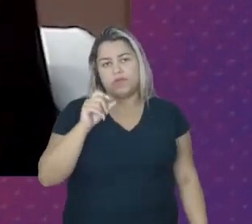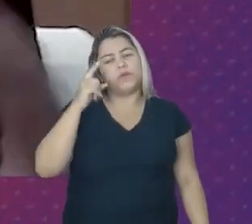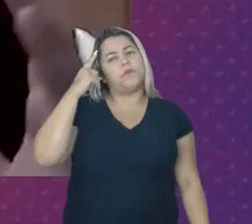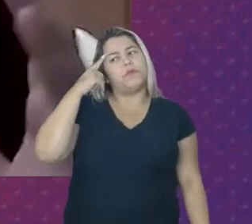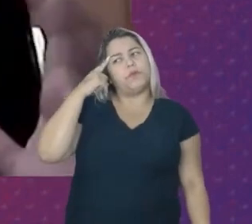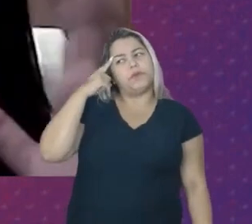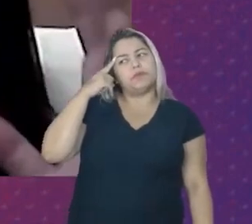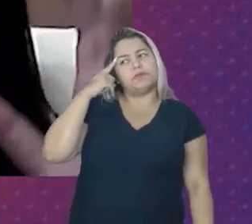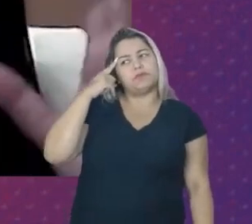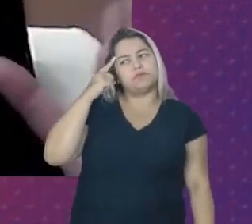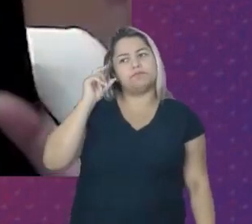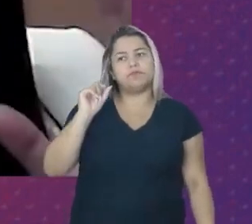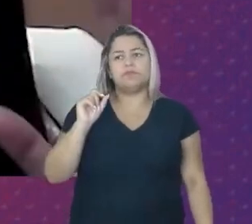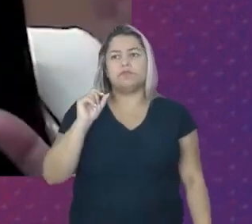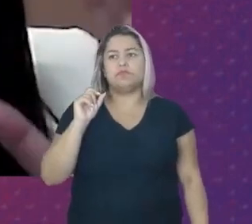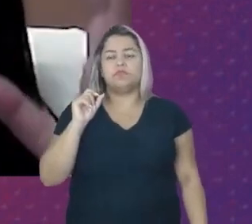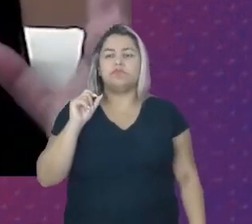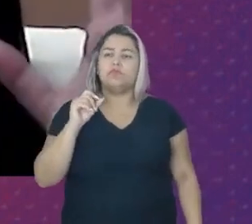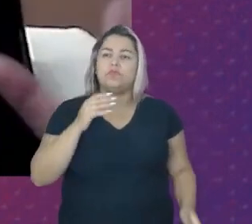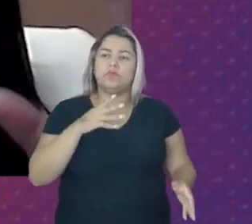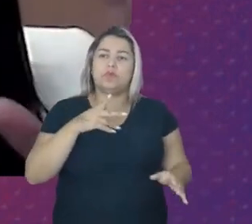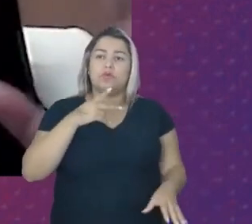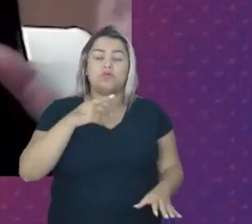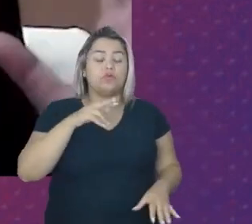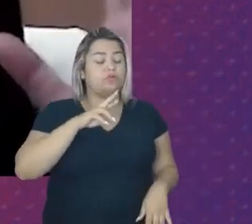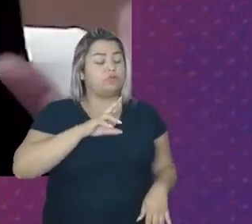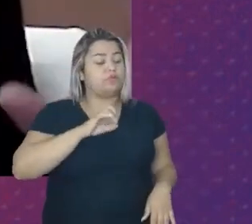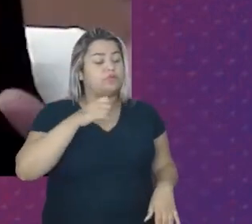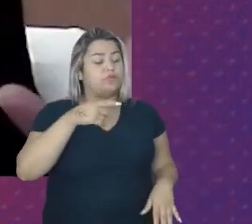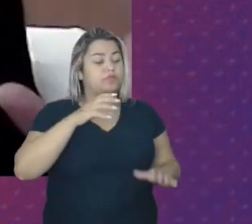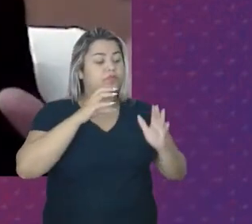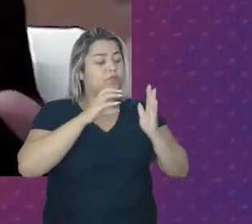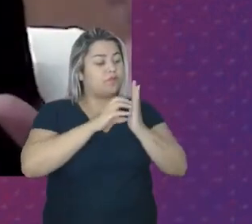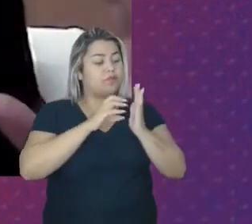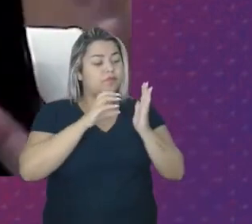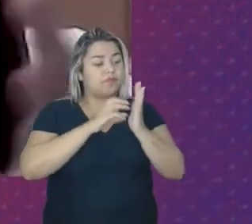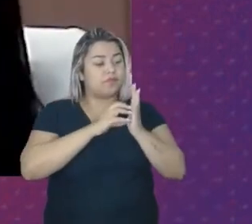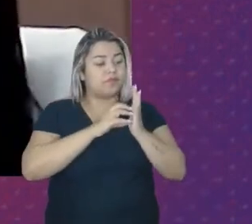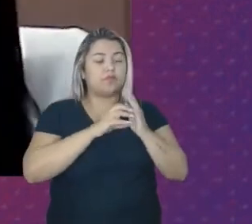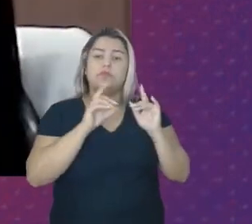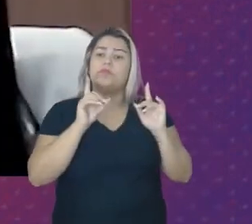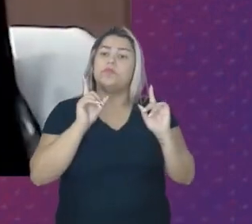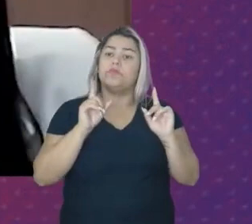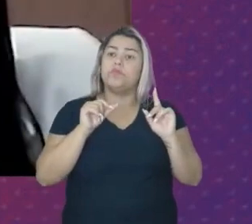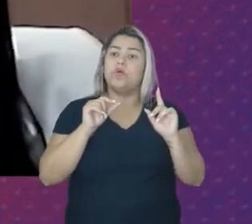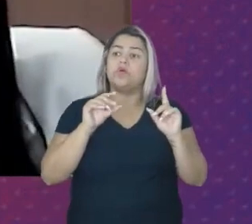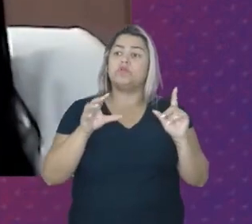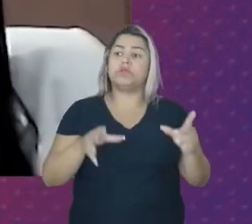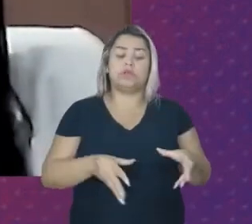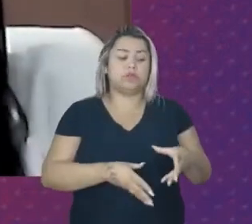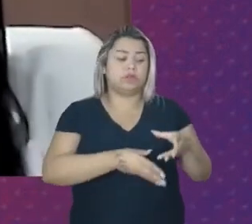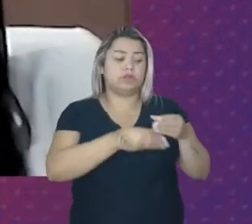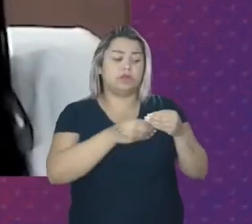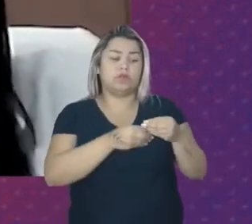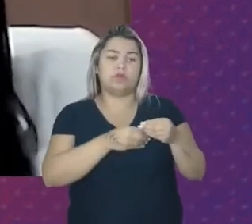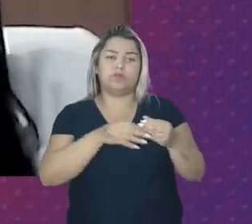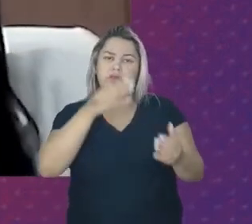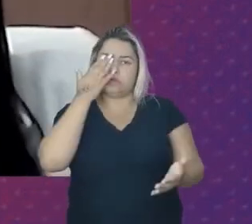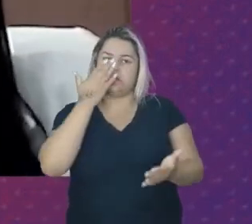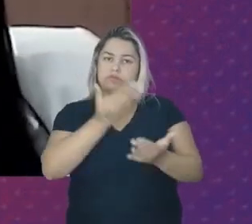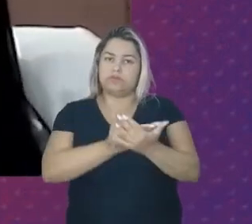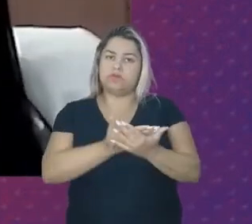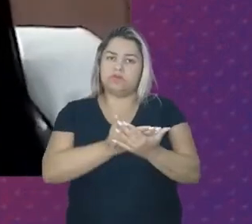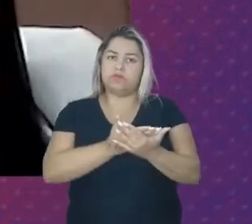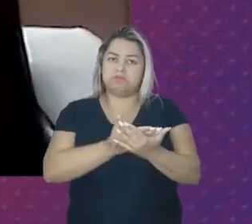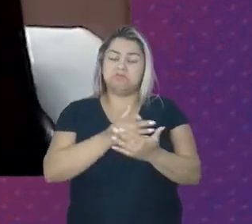pensar em que tipo de pré-candidatura você se encaixa. Você acredita